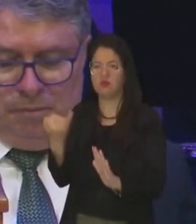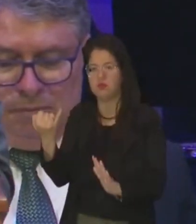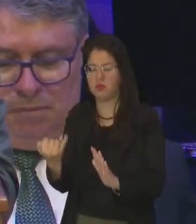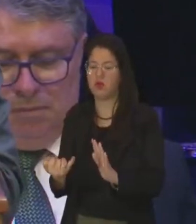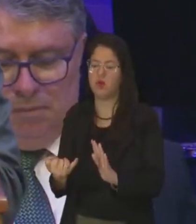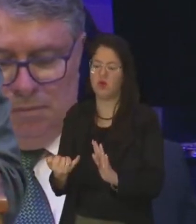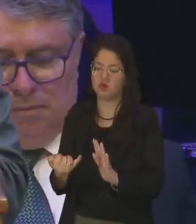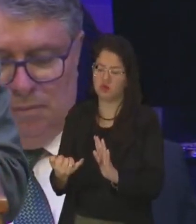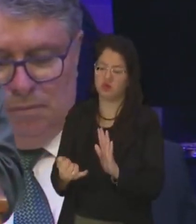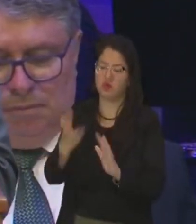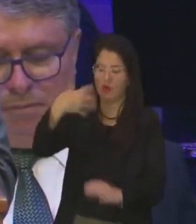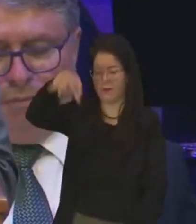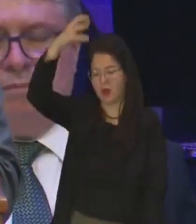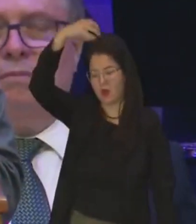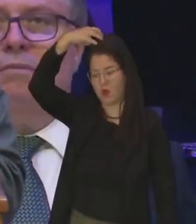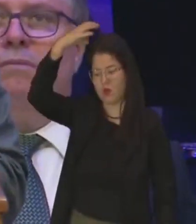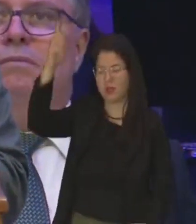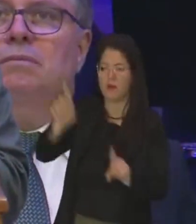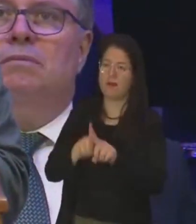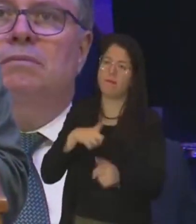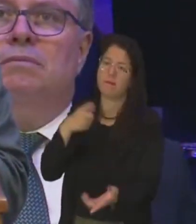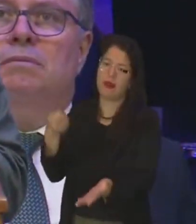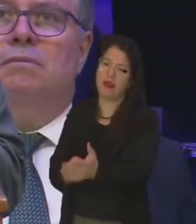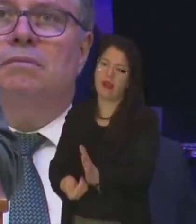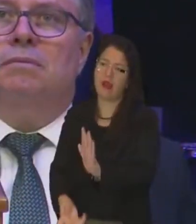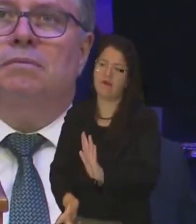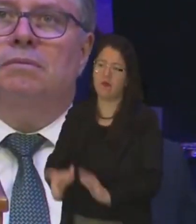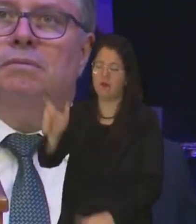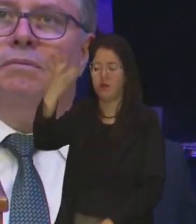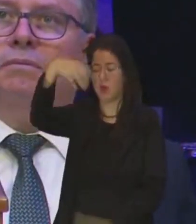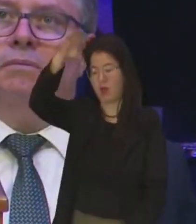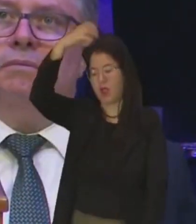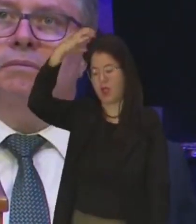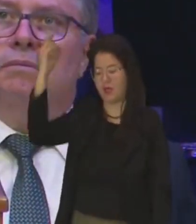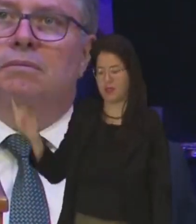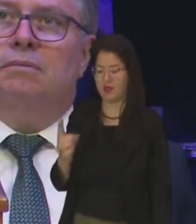que pagavam tributos ao rei Davi. Os